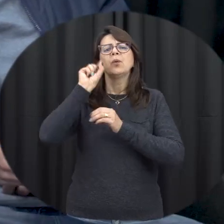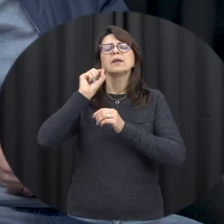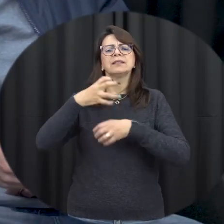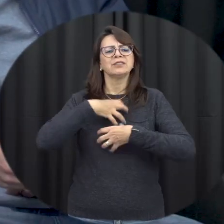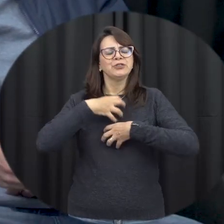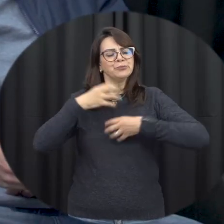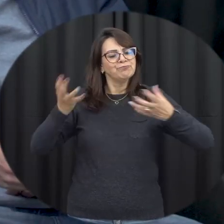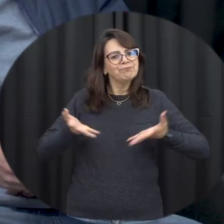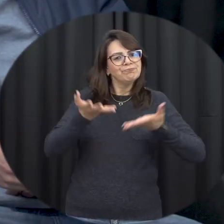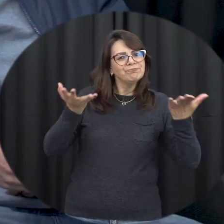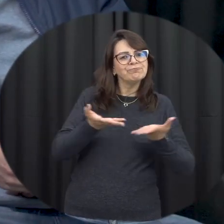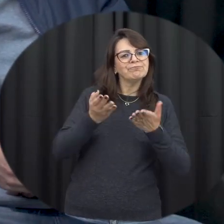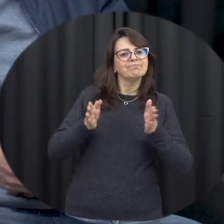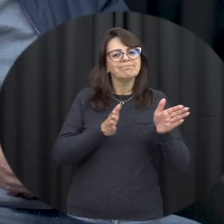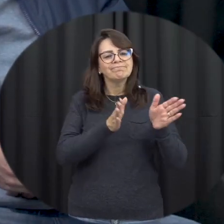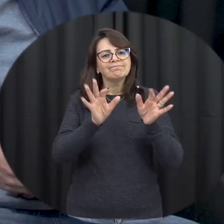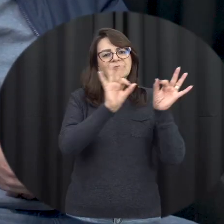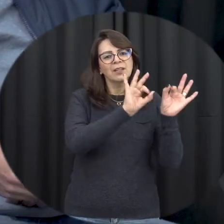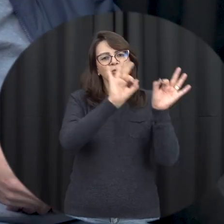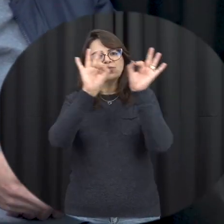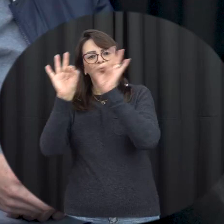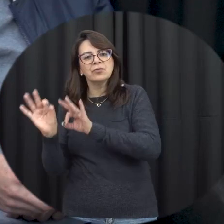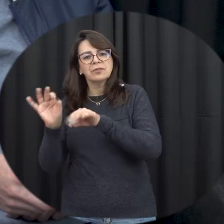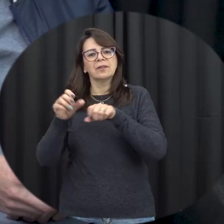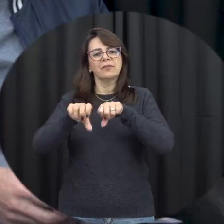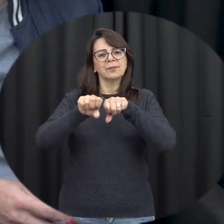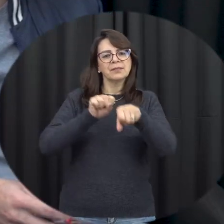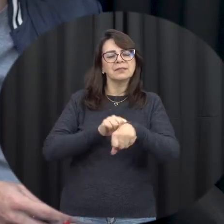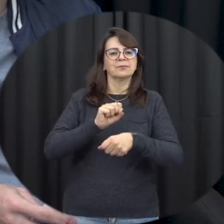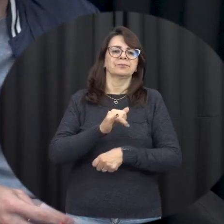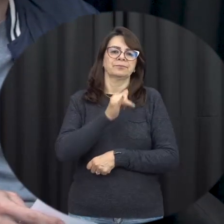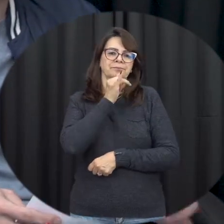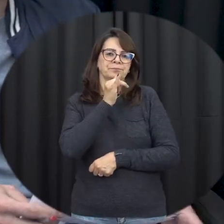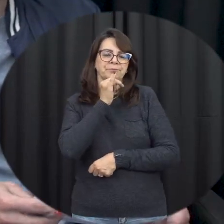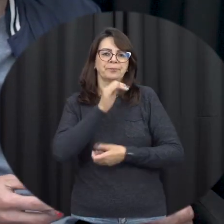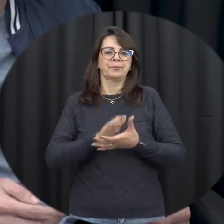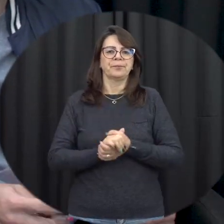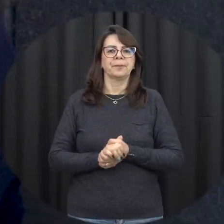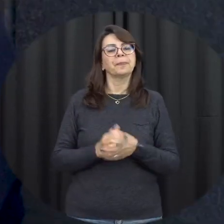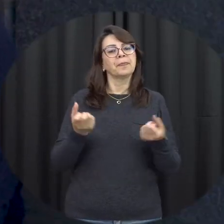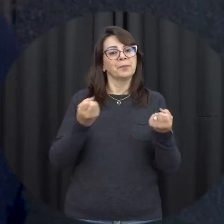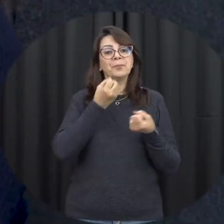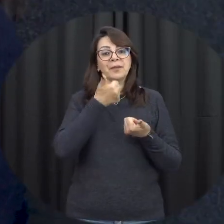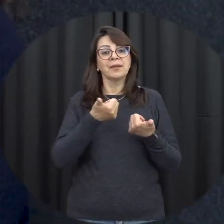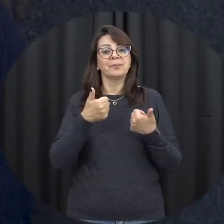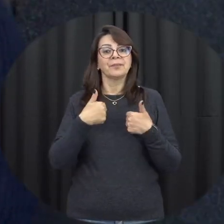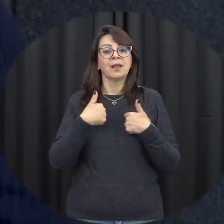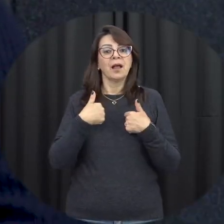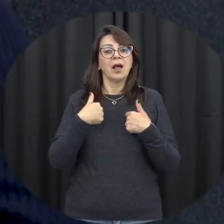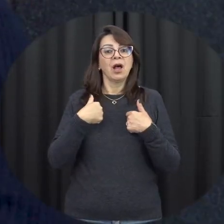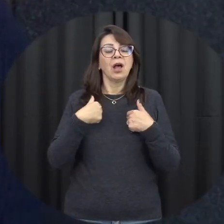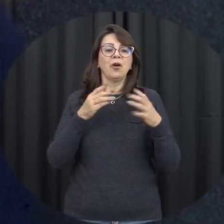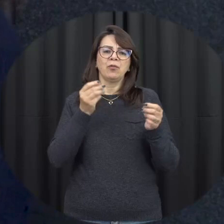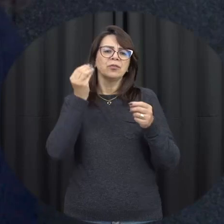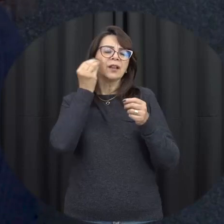te motivou aí na trajetória da sua graduação, por exemplo? Certo, tá bom.